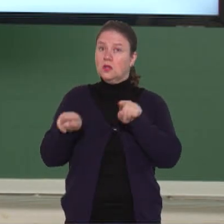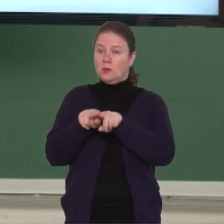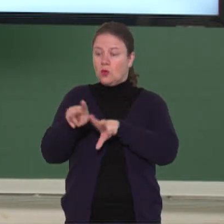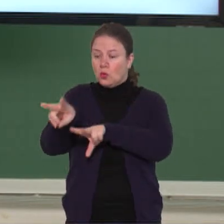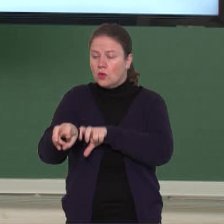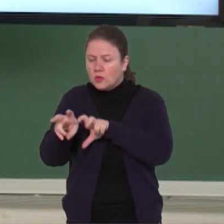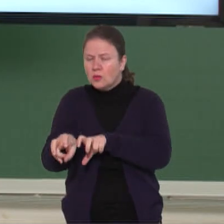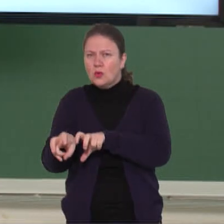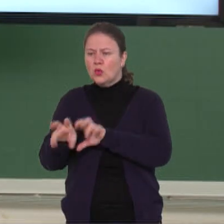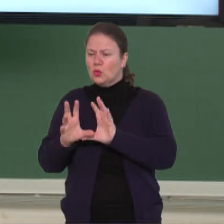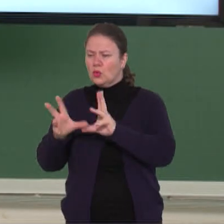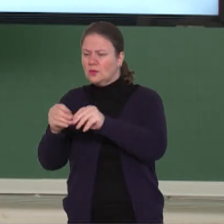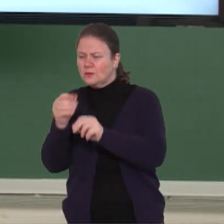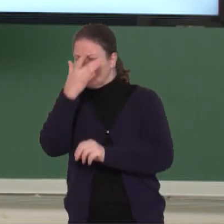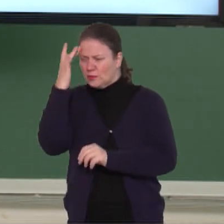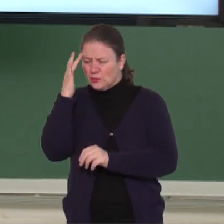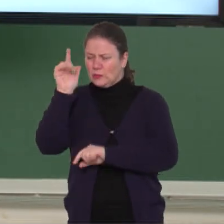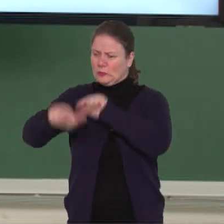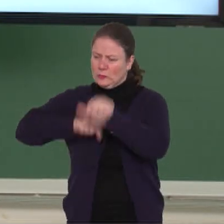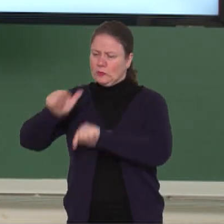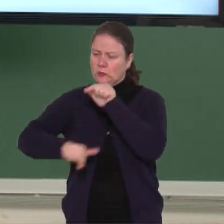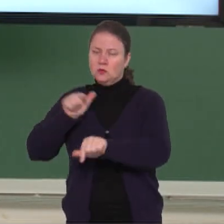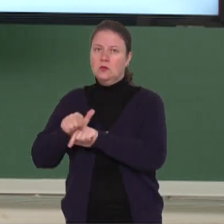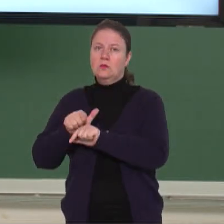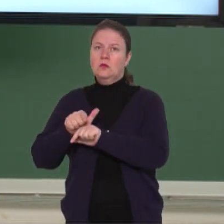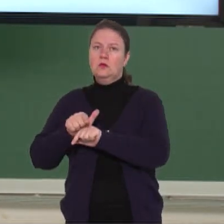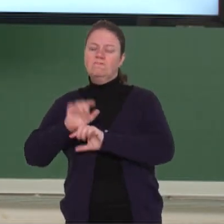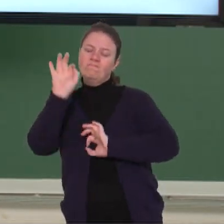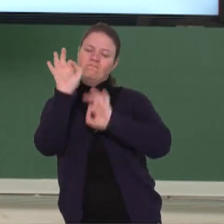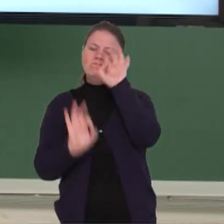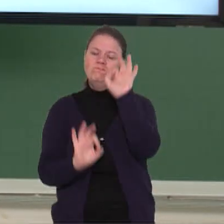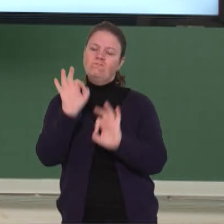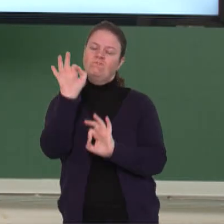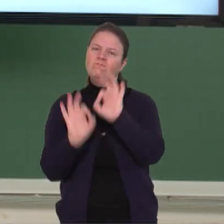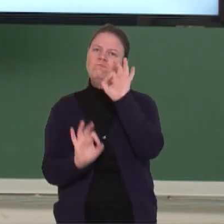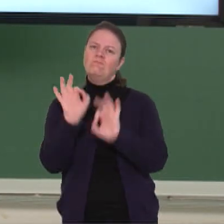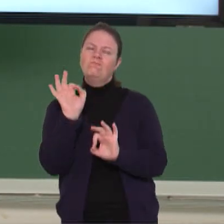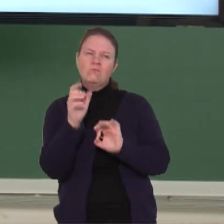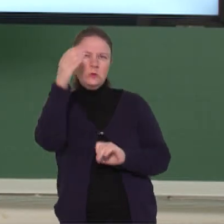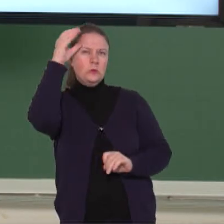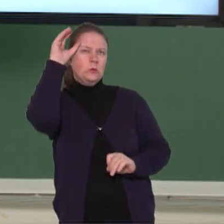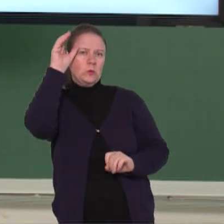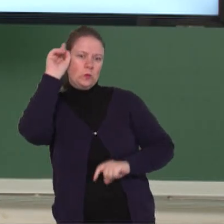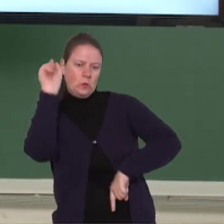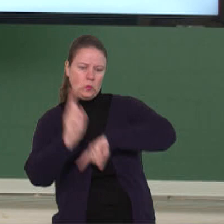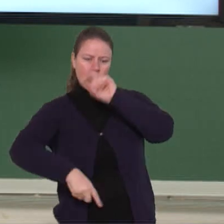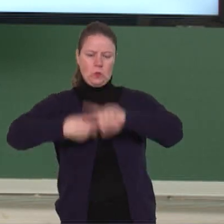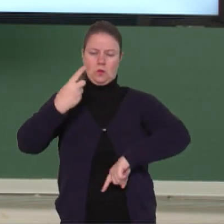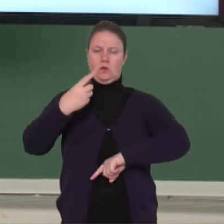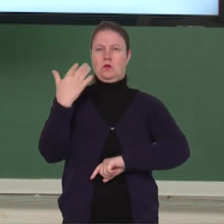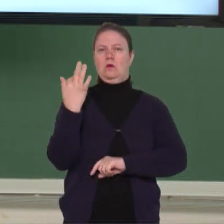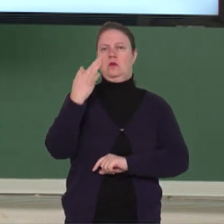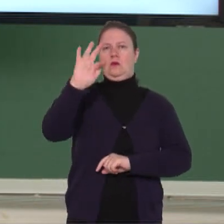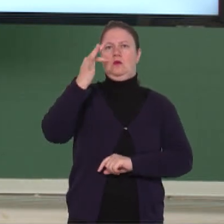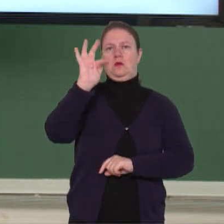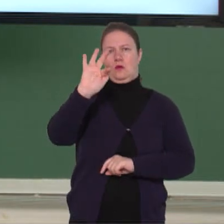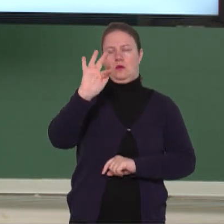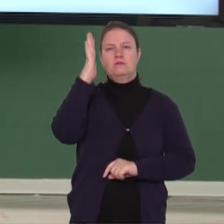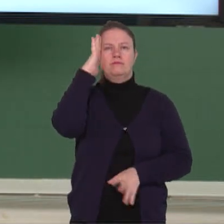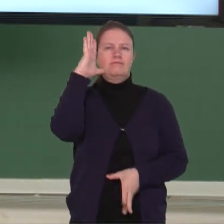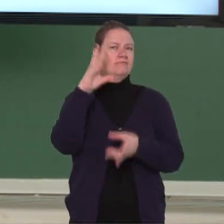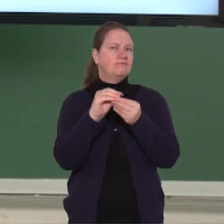vão arquitetar e planejar essa revolução, essa tomada de consciência, essa tomada de poder. E a gente vai entender um